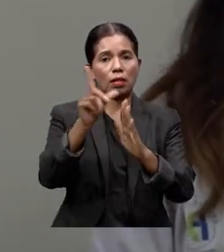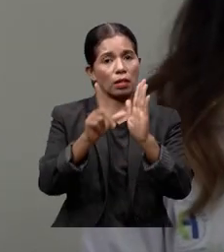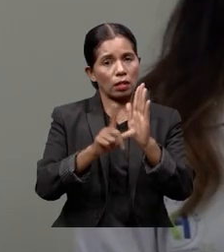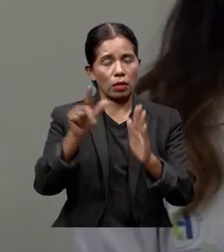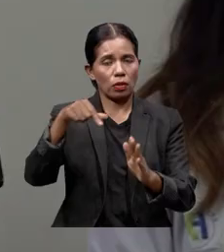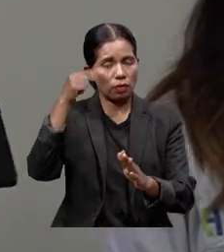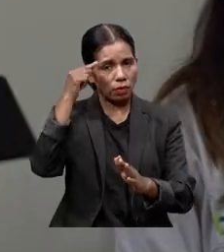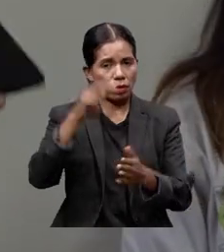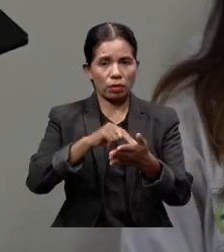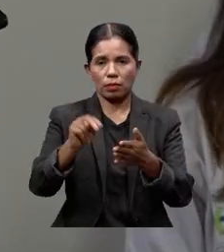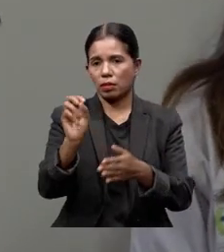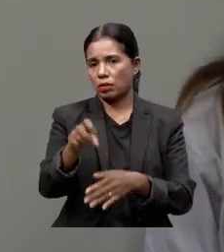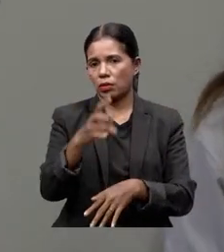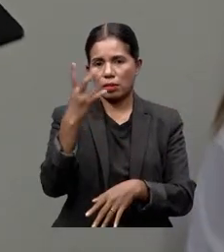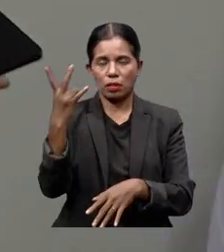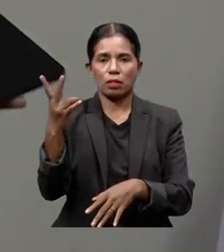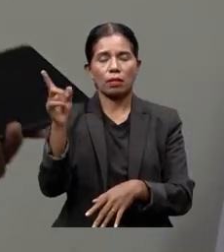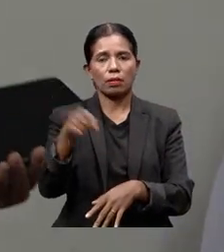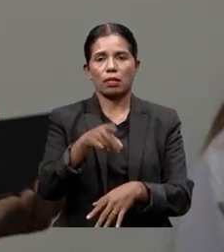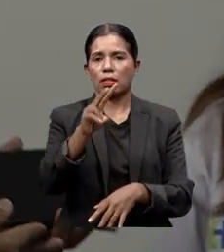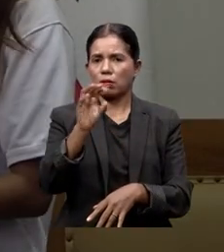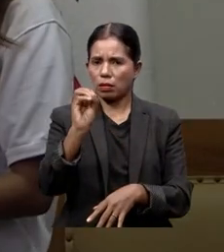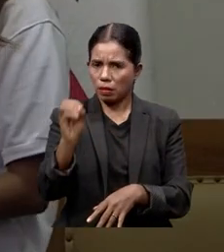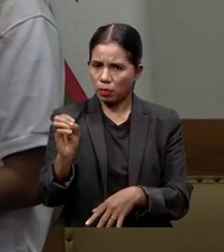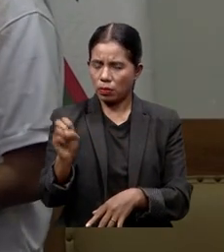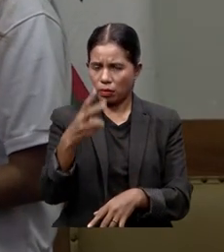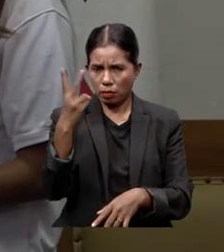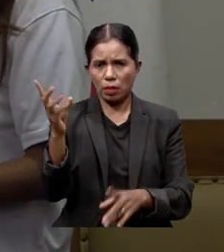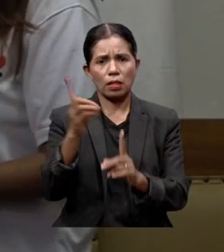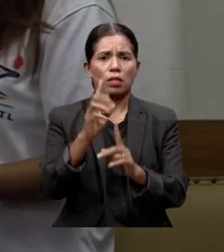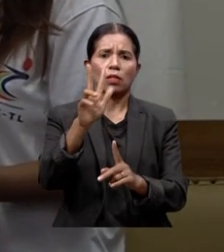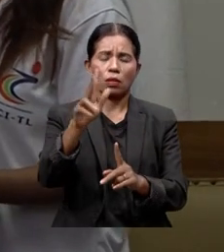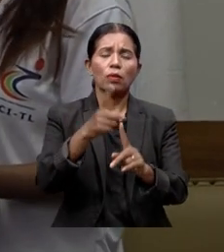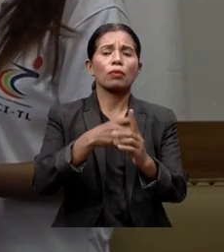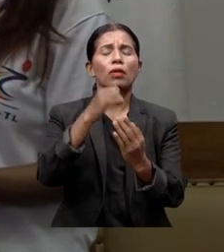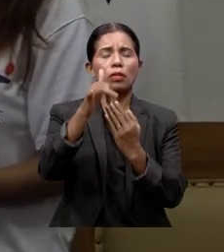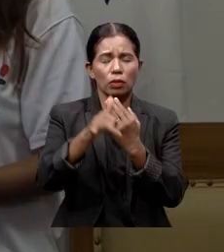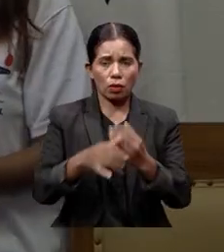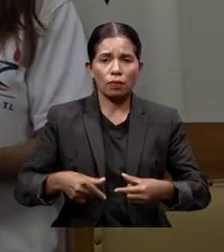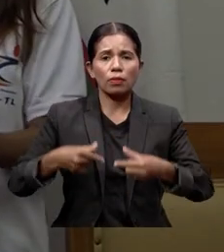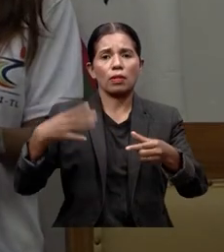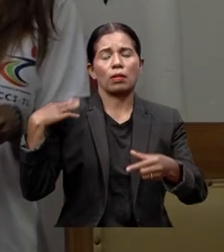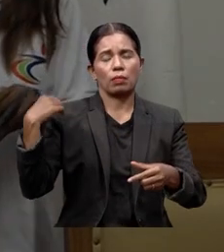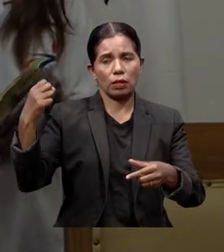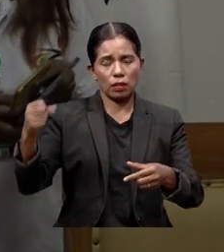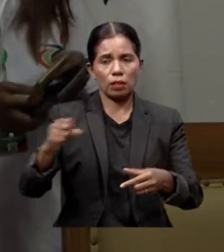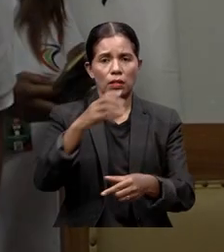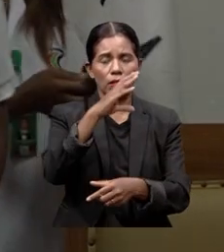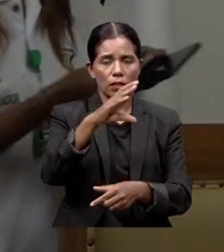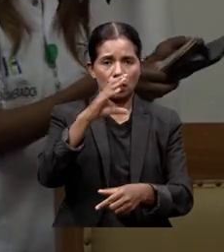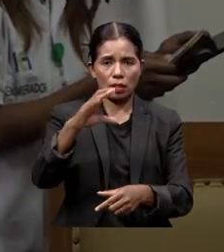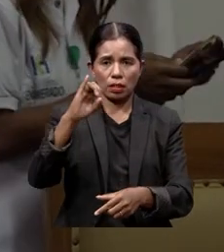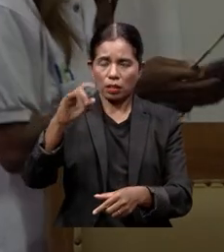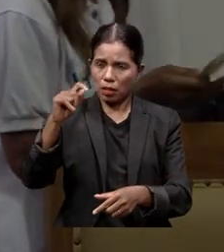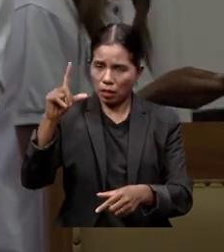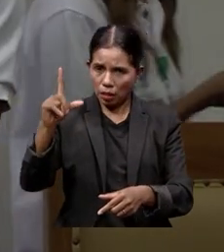número San Luresin Hitu para Rihunrua San Luresin Rua, Lorontolo Fulanzuilo, for competência da Câmara Comércio no Indústria